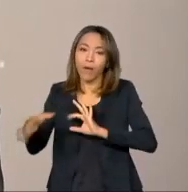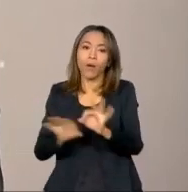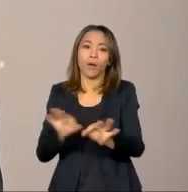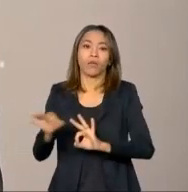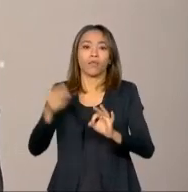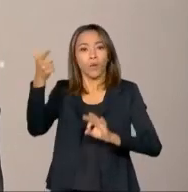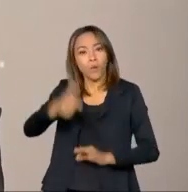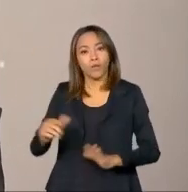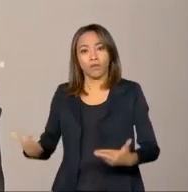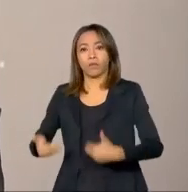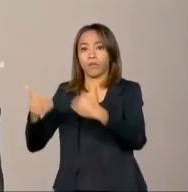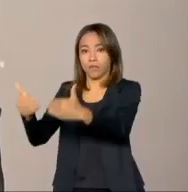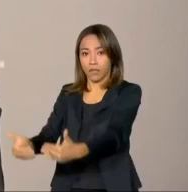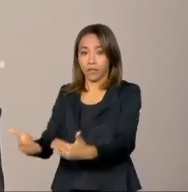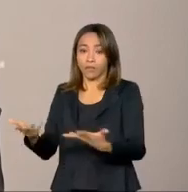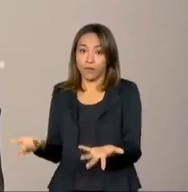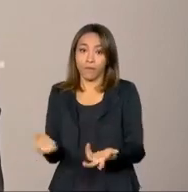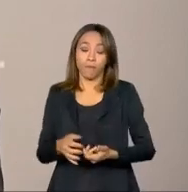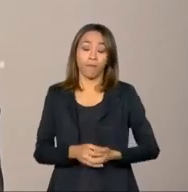muito